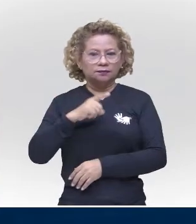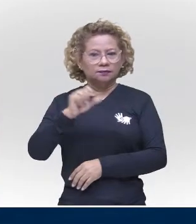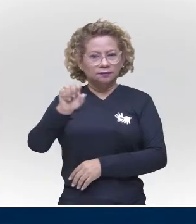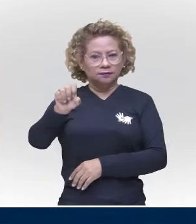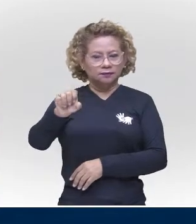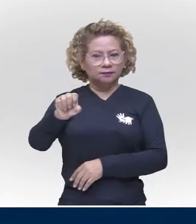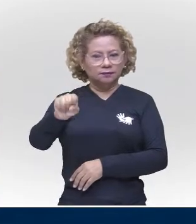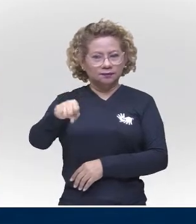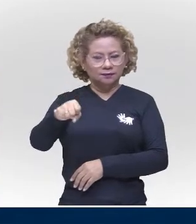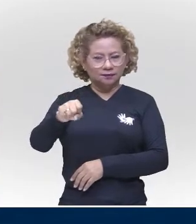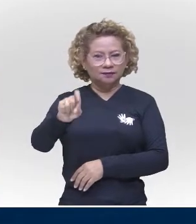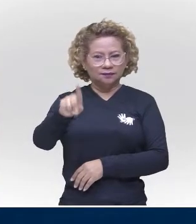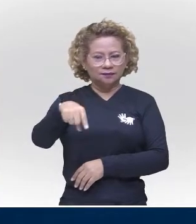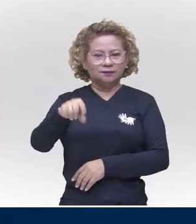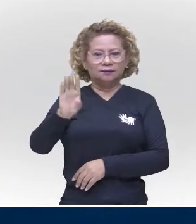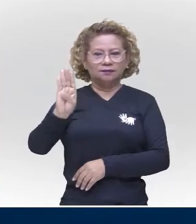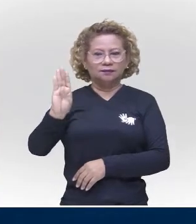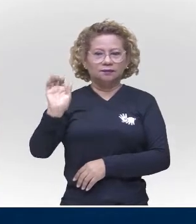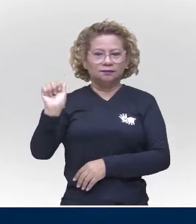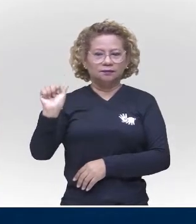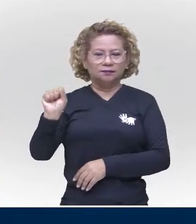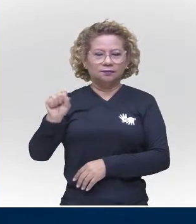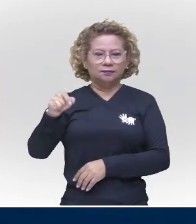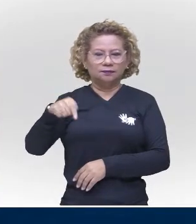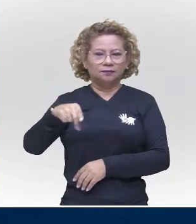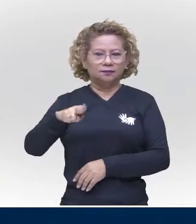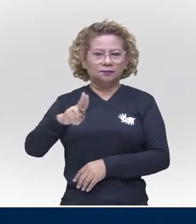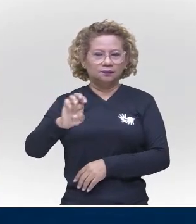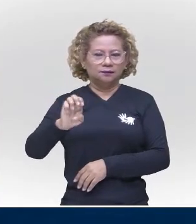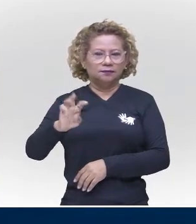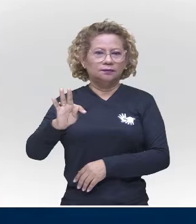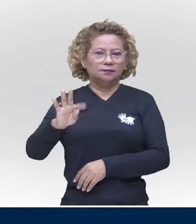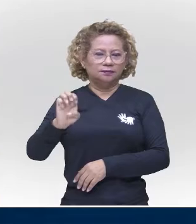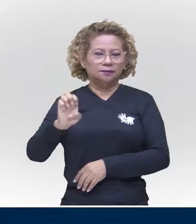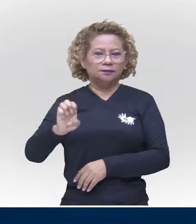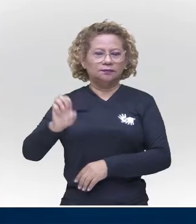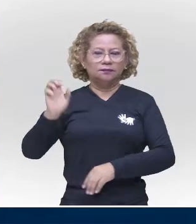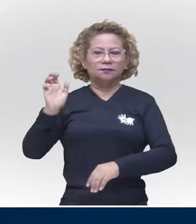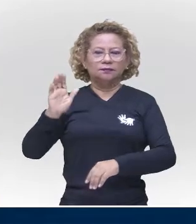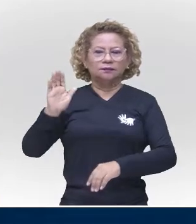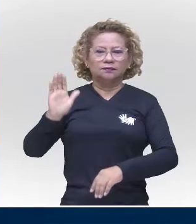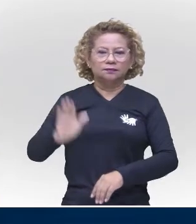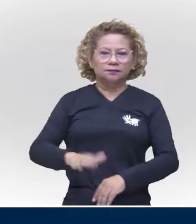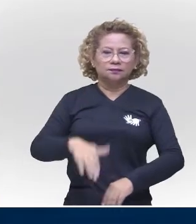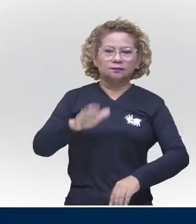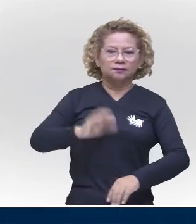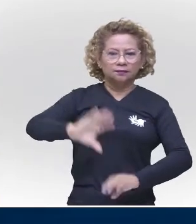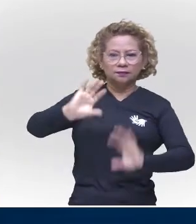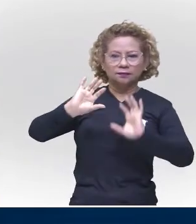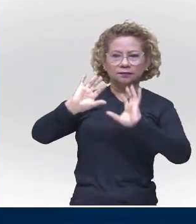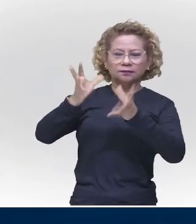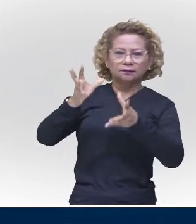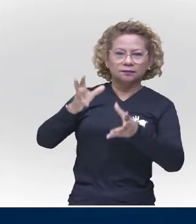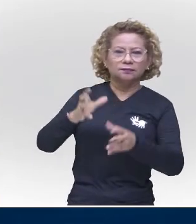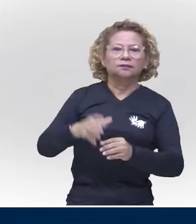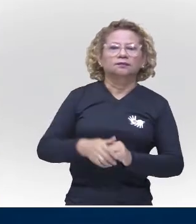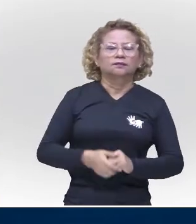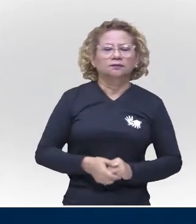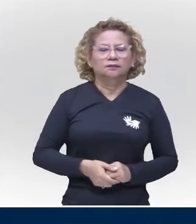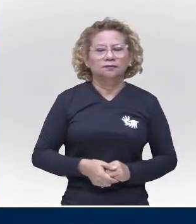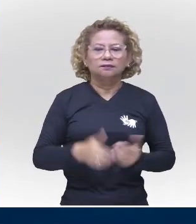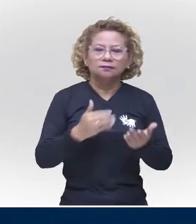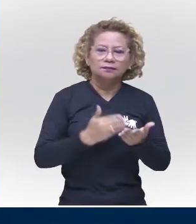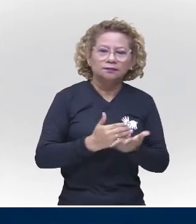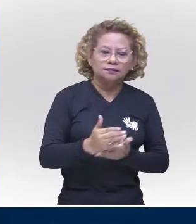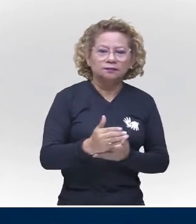sim, é o basquete. O basquete, ele foi criado por James Naismith, né? Tudo isso a